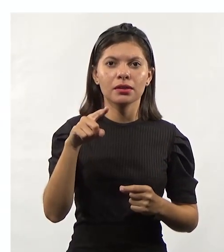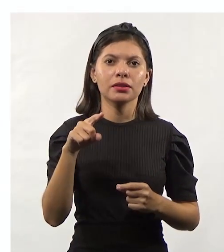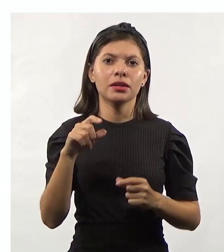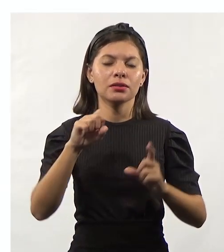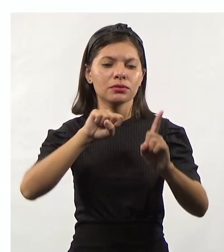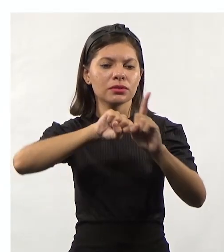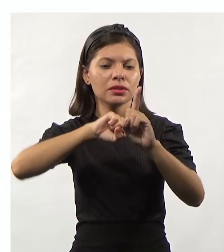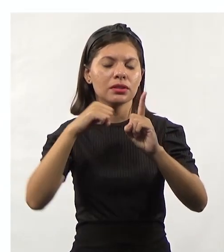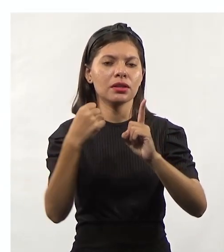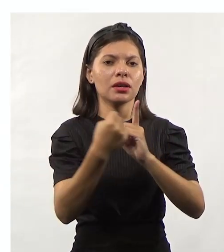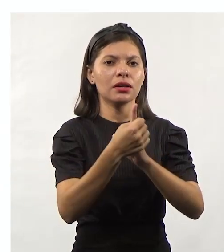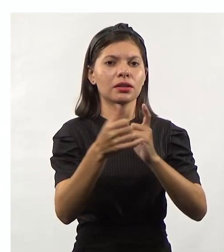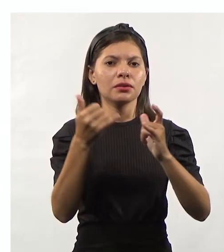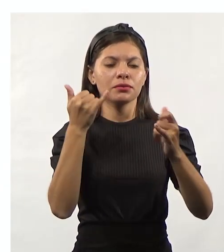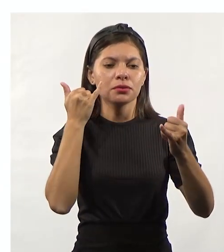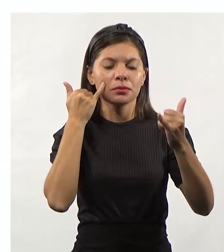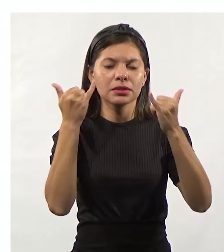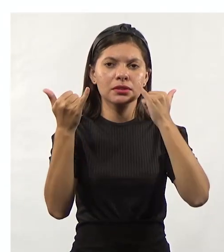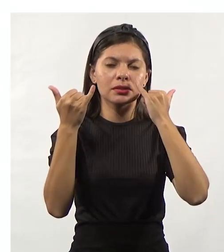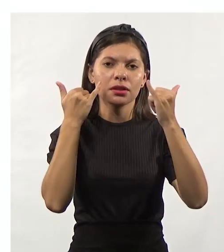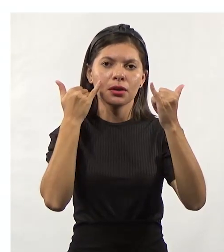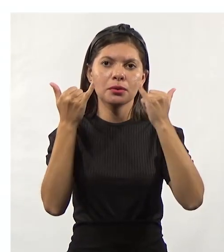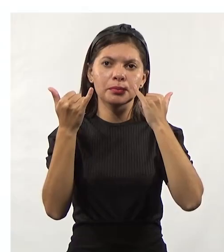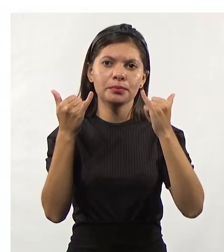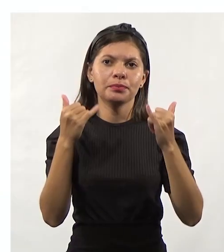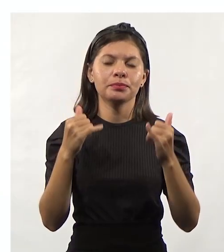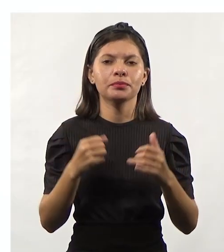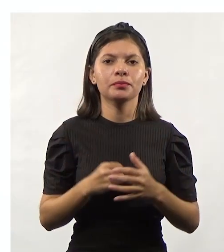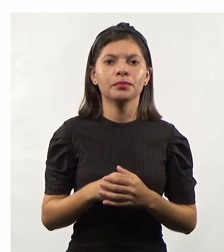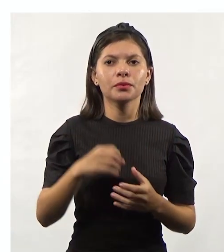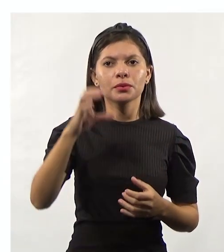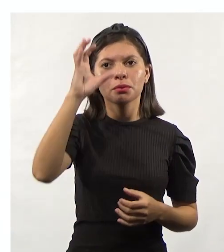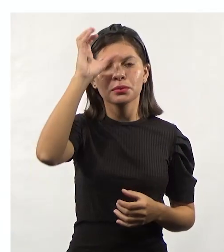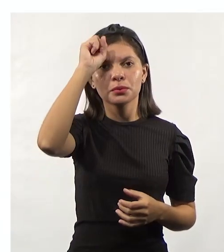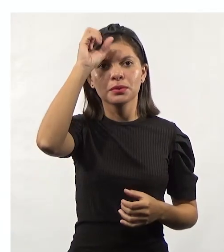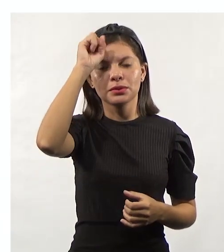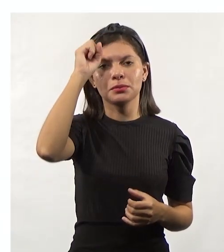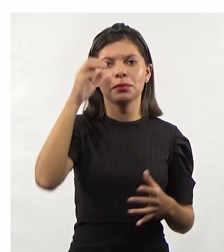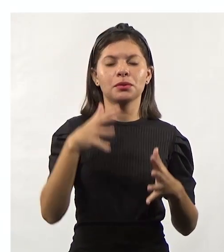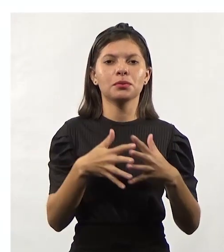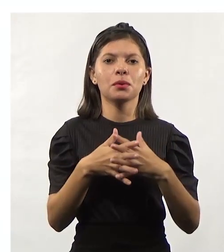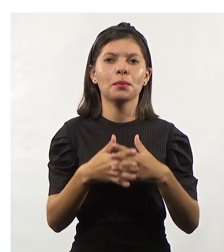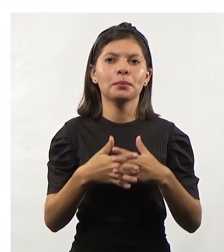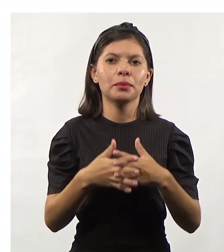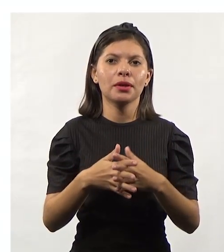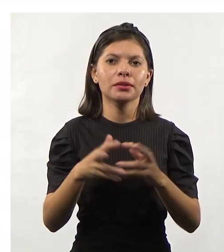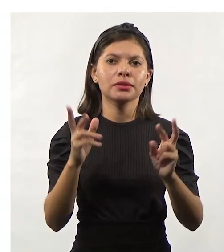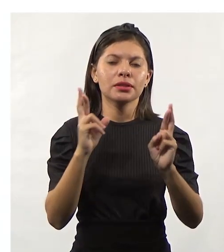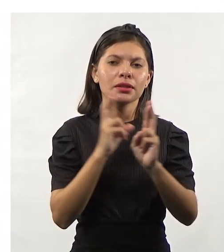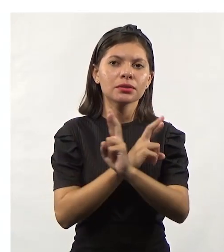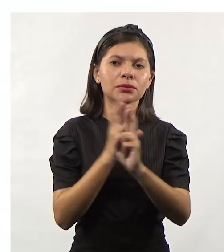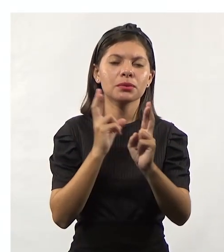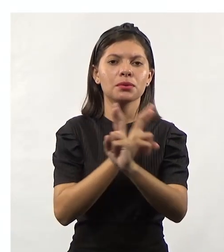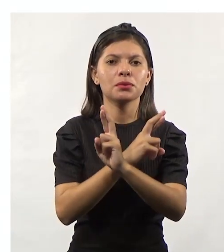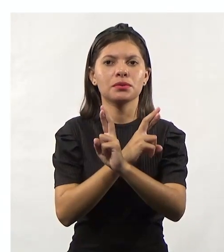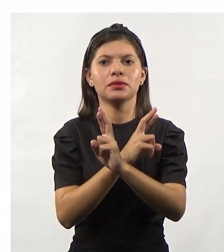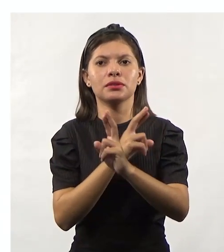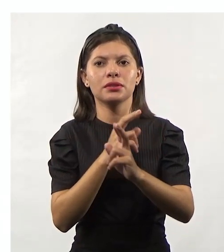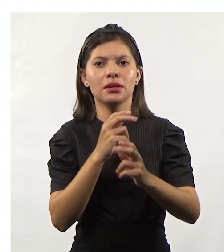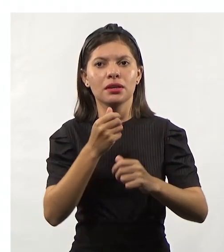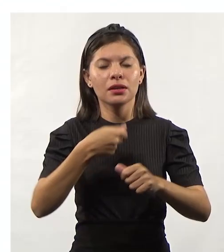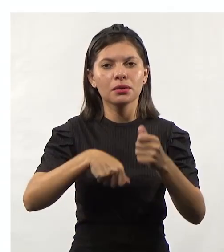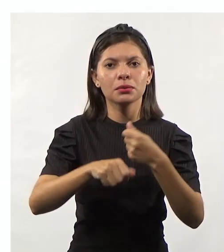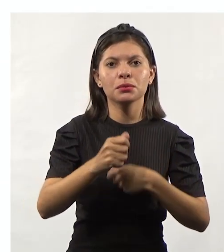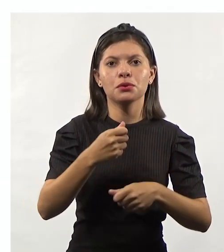e do conhecimento deixam aparentes complexas relações econômicas,